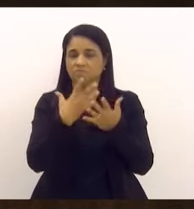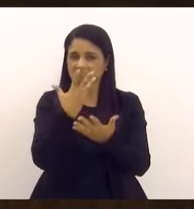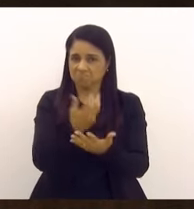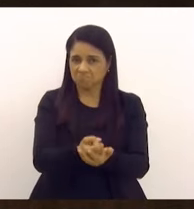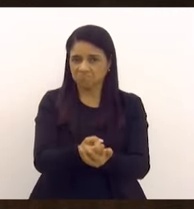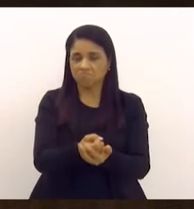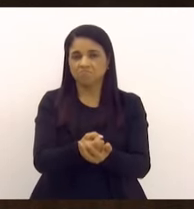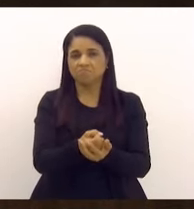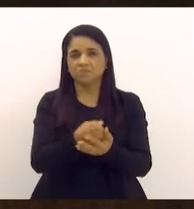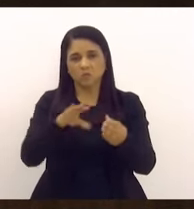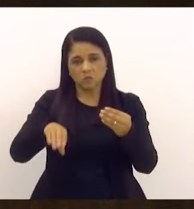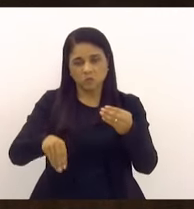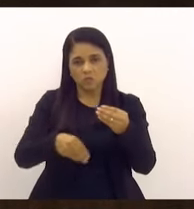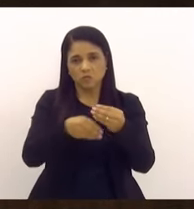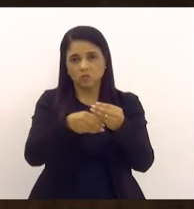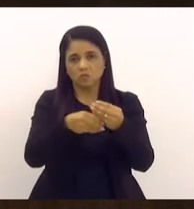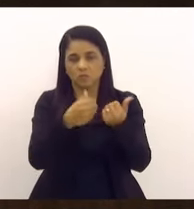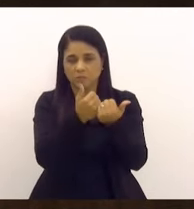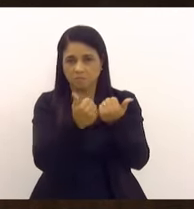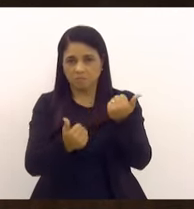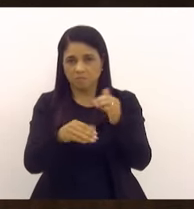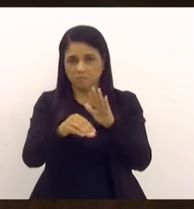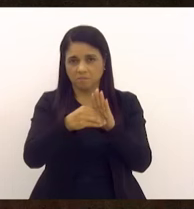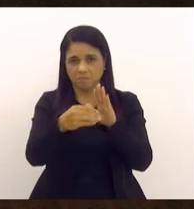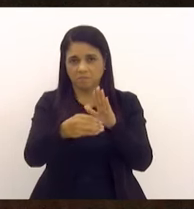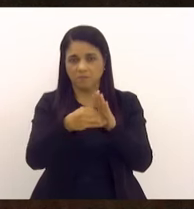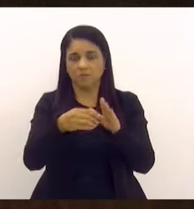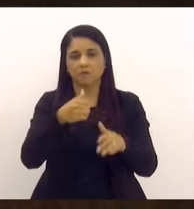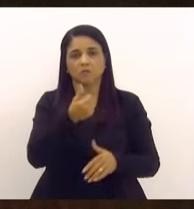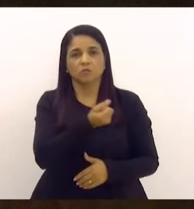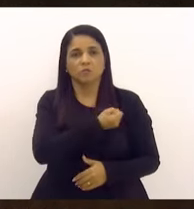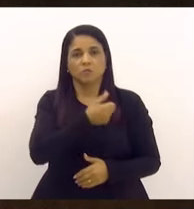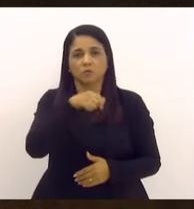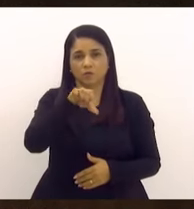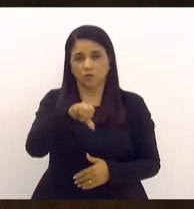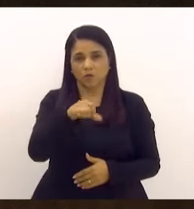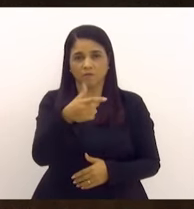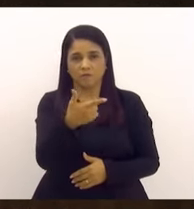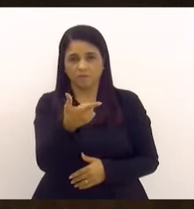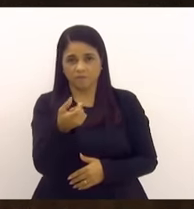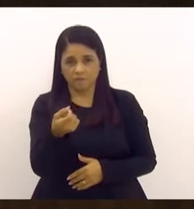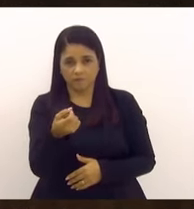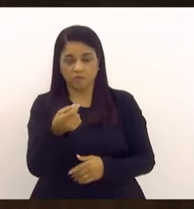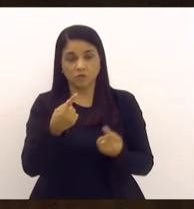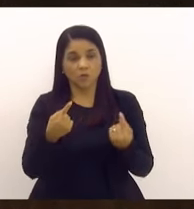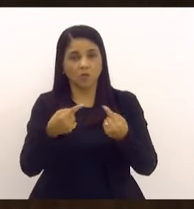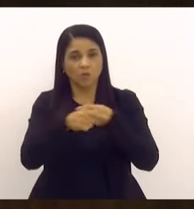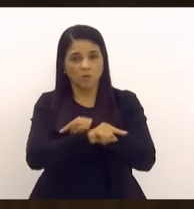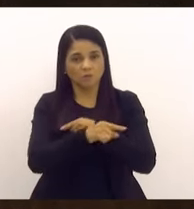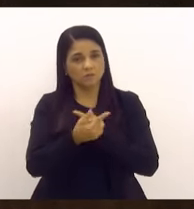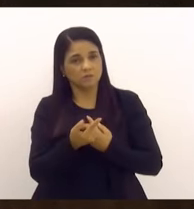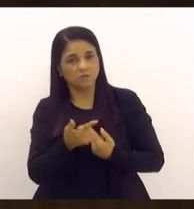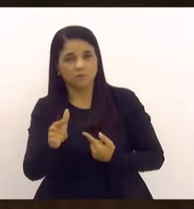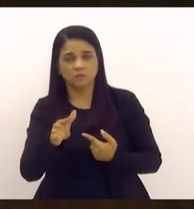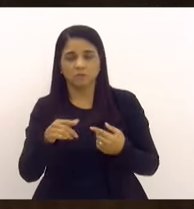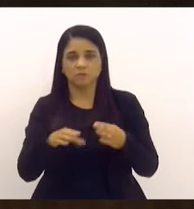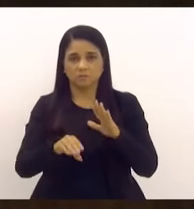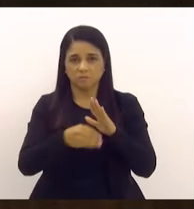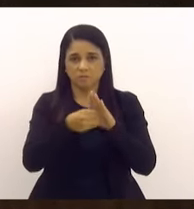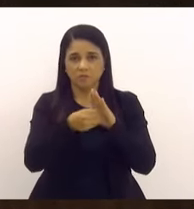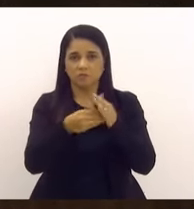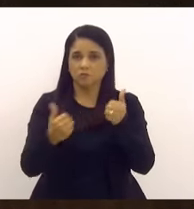favorável com subemenda aglutinativa às emendas número 9 e 20, contrário às demais emendas, concluindo